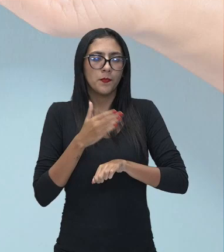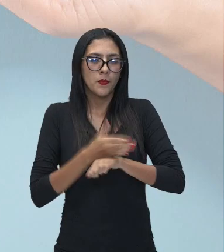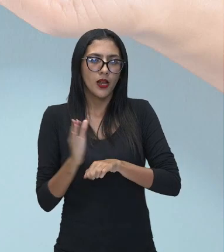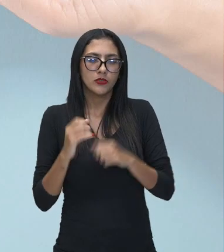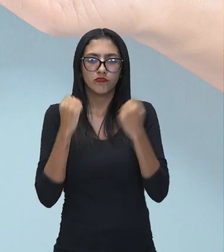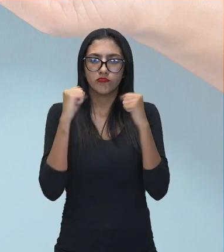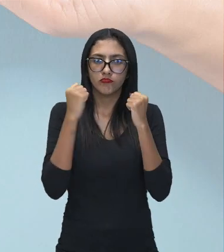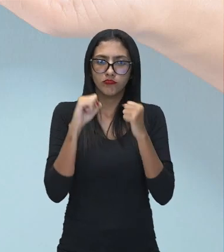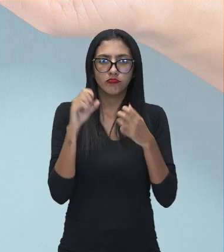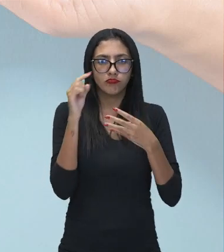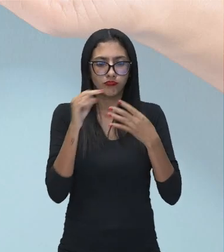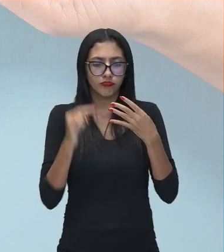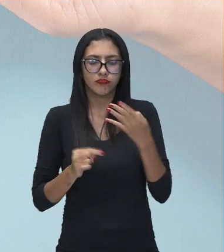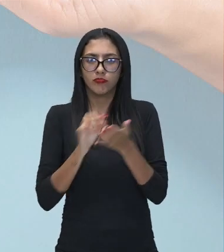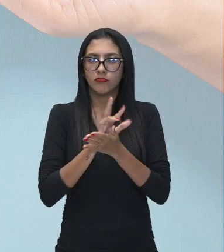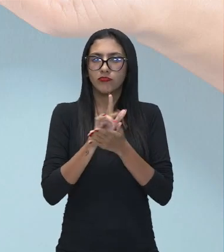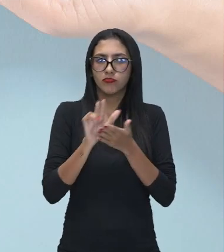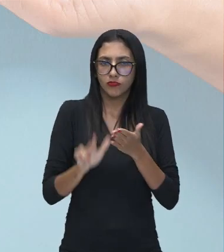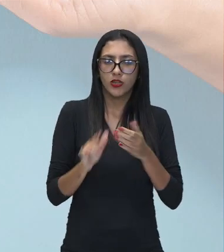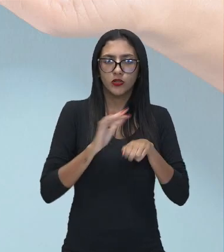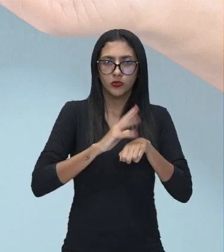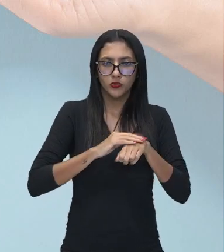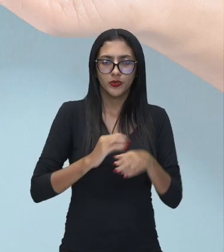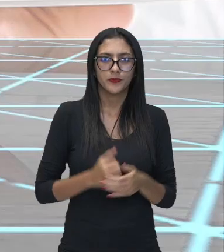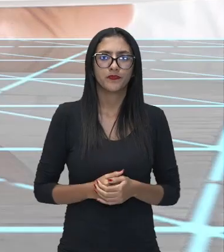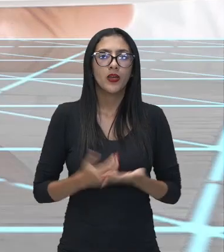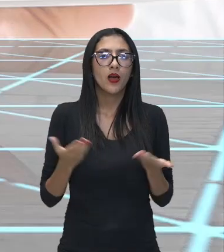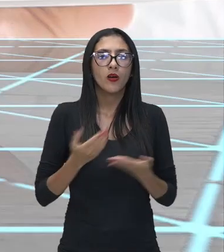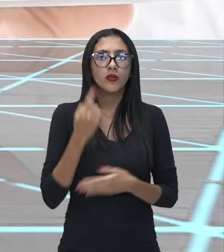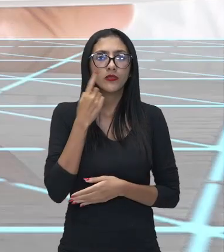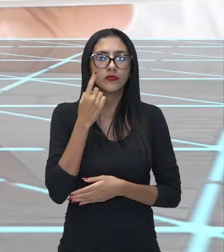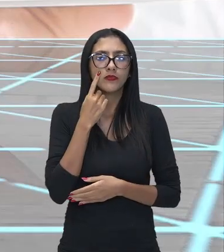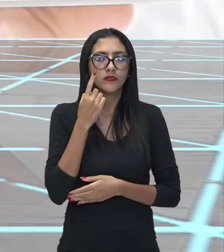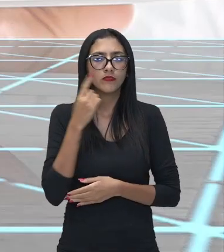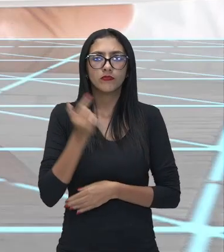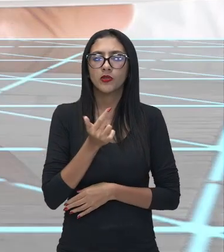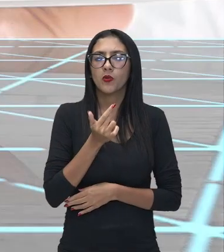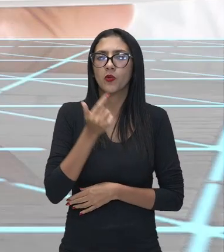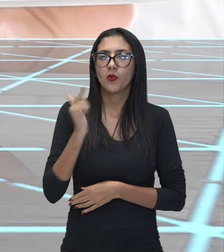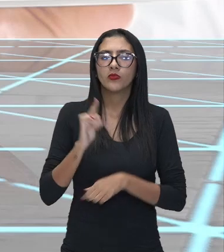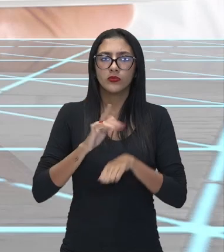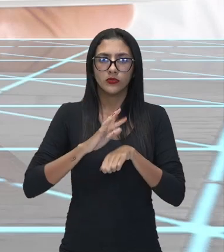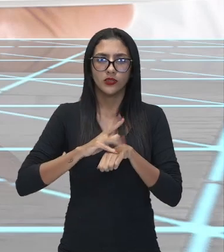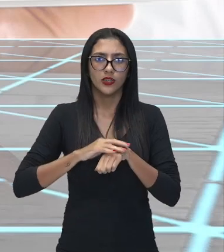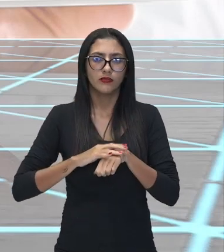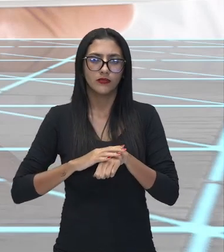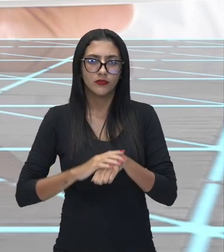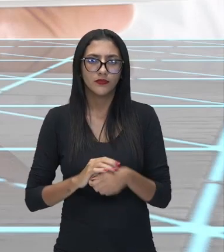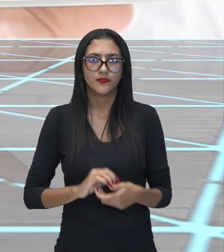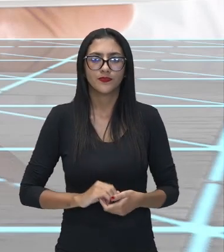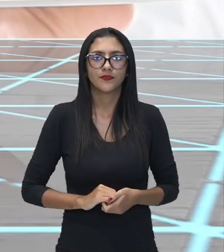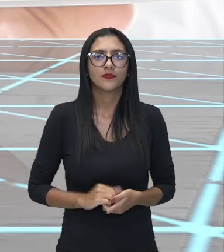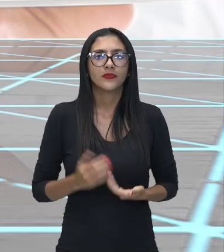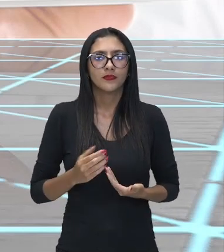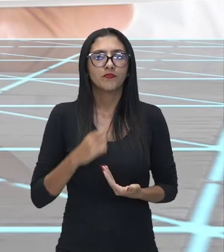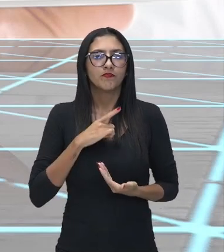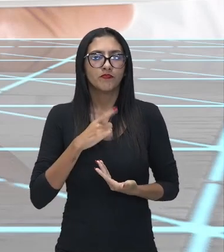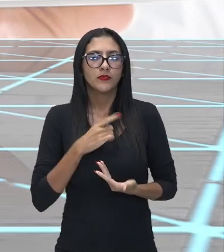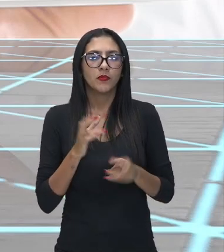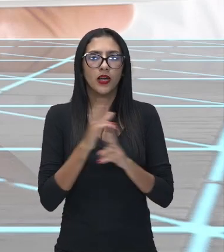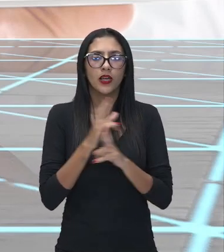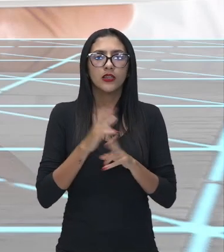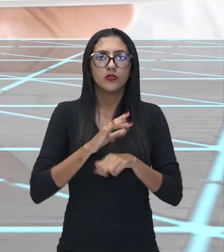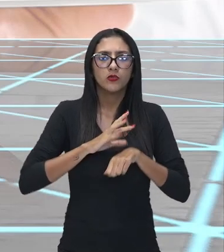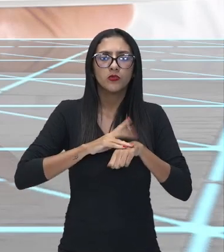dessas condições de saúde. Agora, falando sobre doenças cardiovasculares. é um termo, né, que é